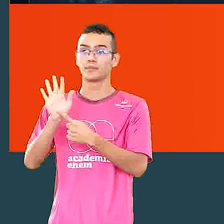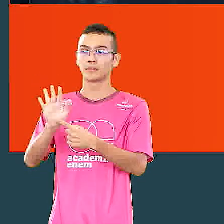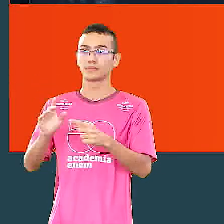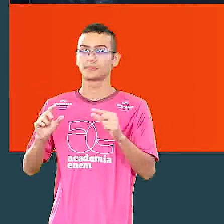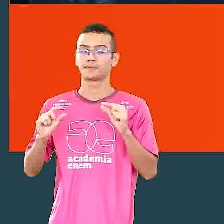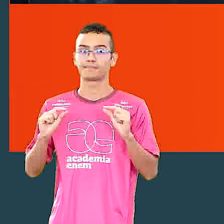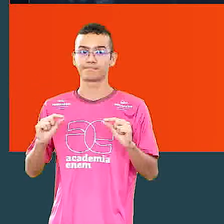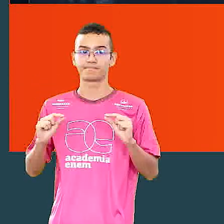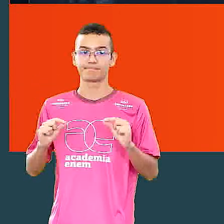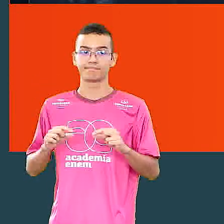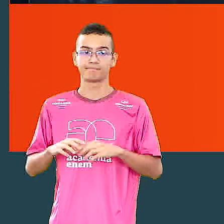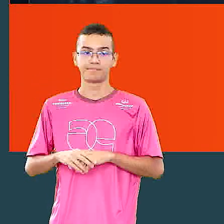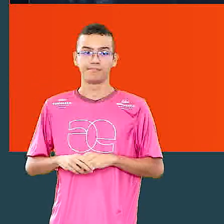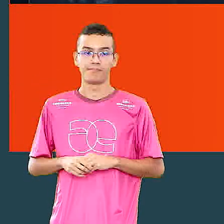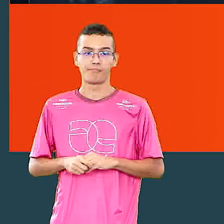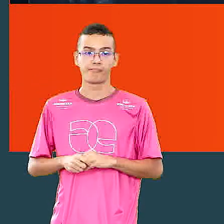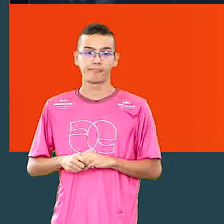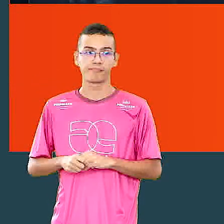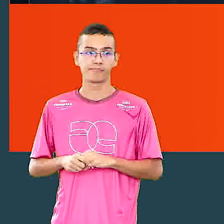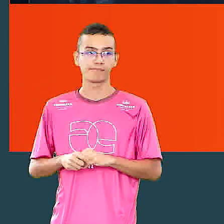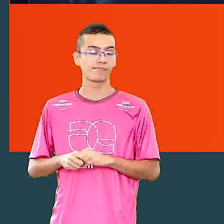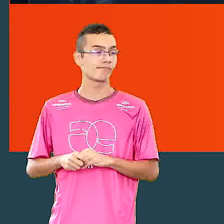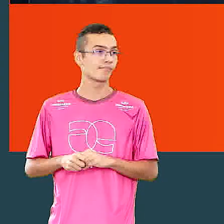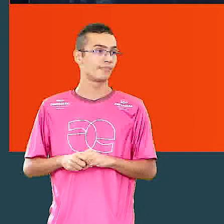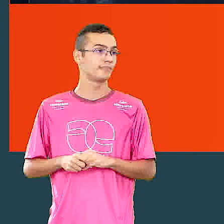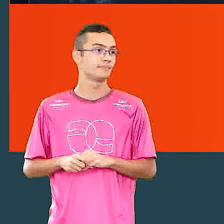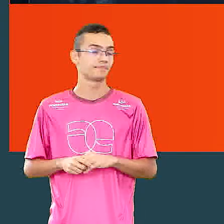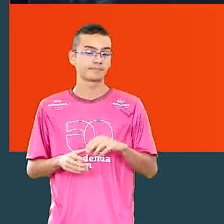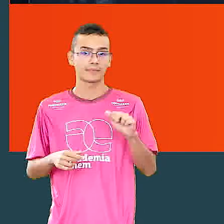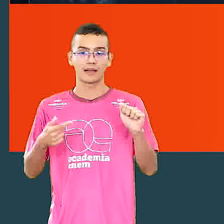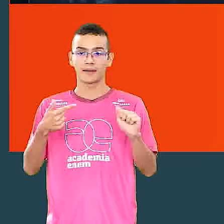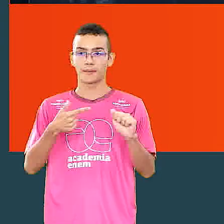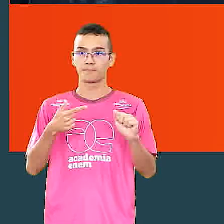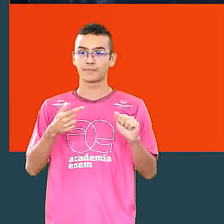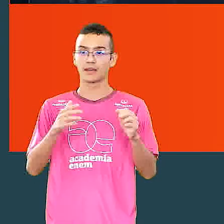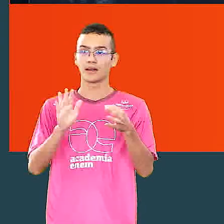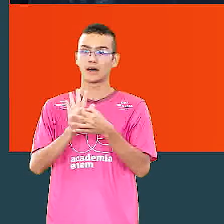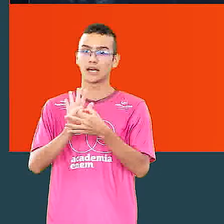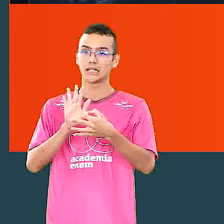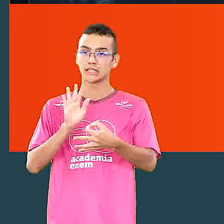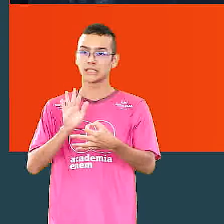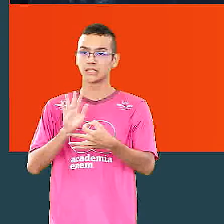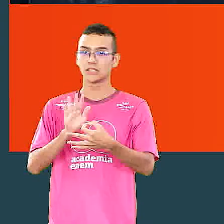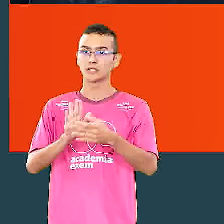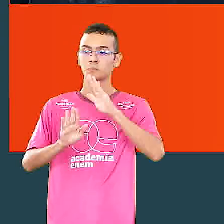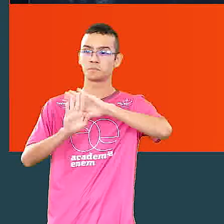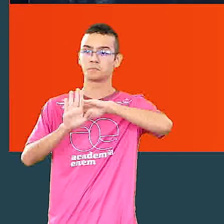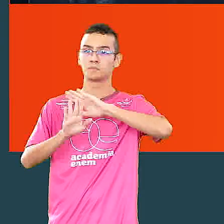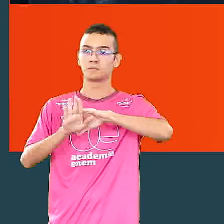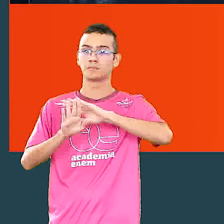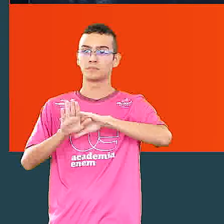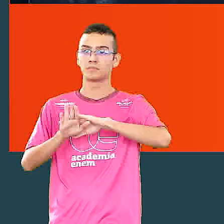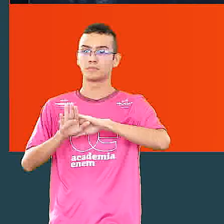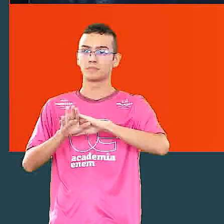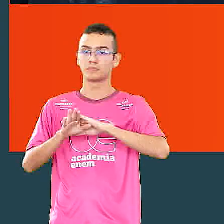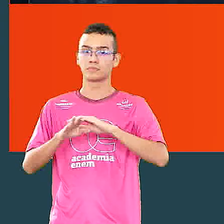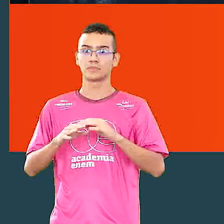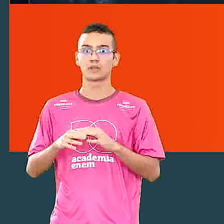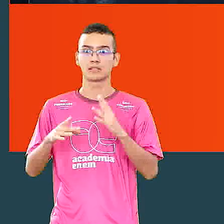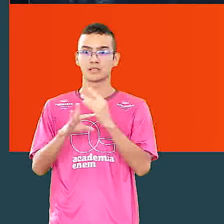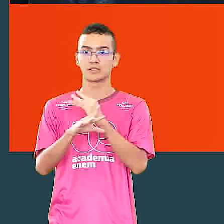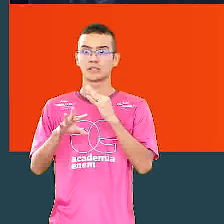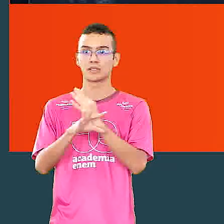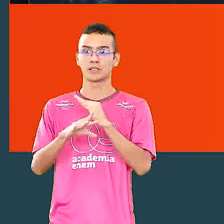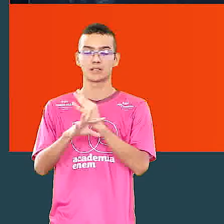forçado? Deriva da, letra A, crítica moral da intelectualidade metropolitana.